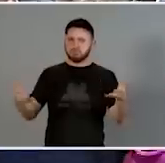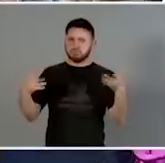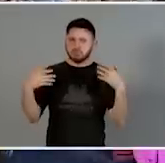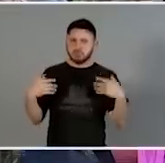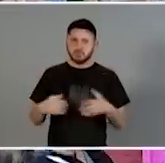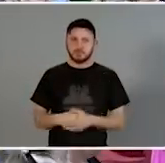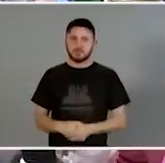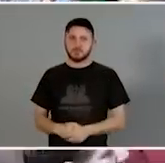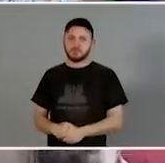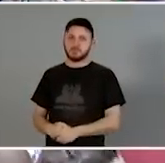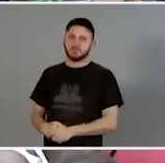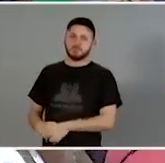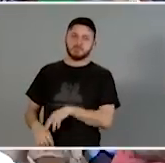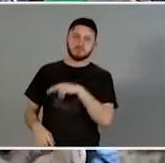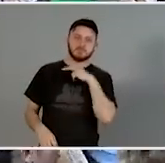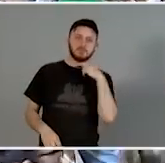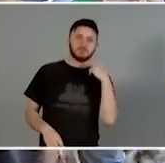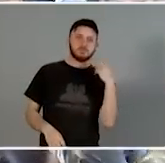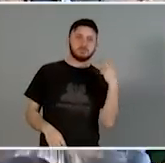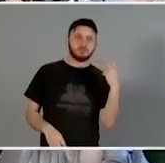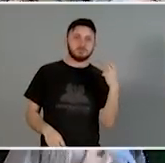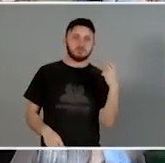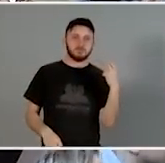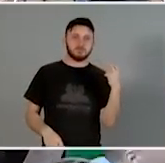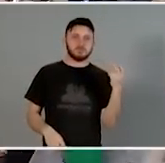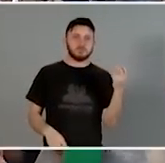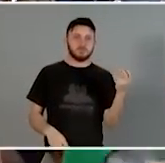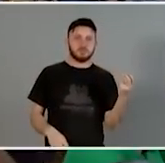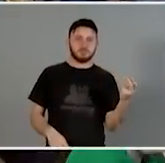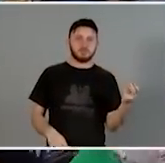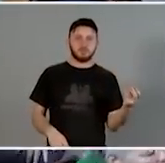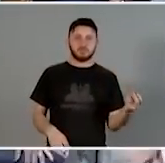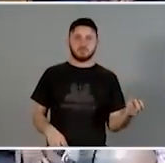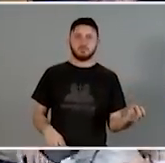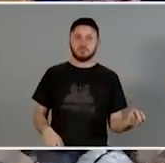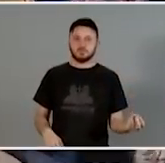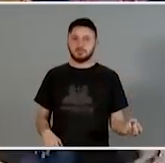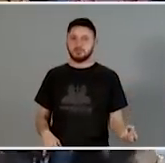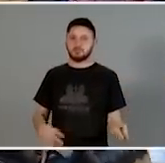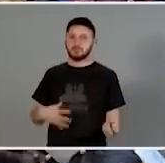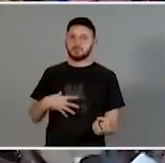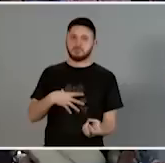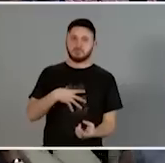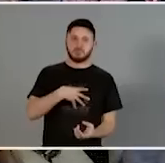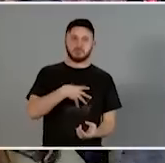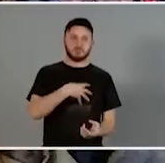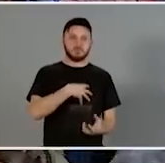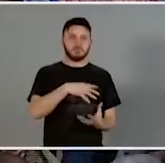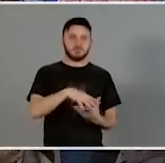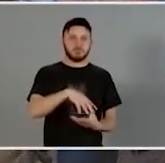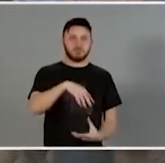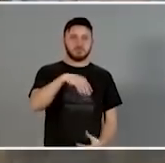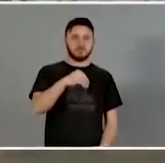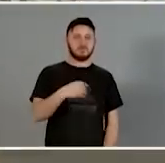carvão, longe de casa, sigo o roteiro, mais uma